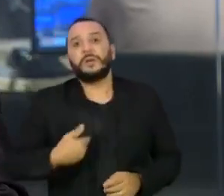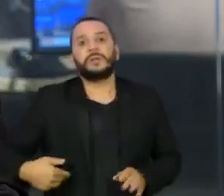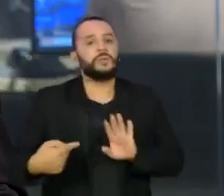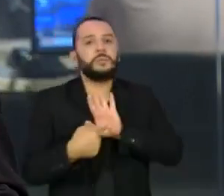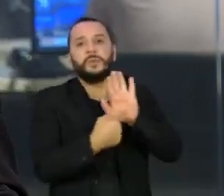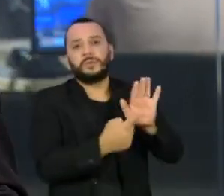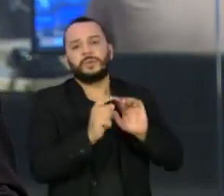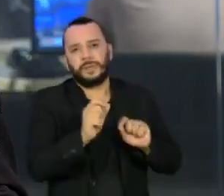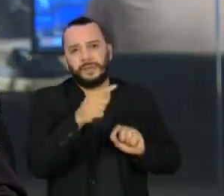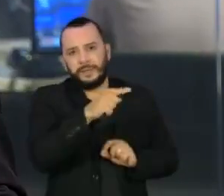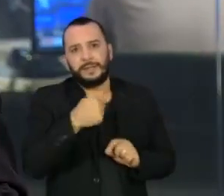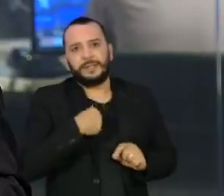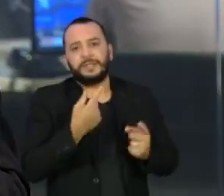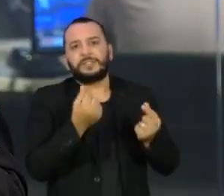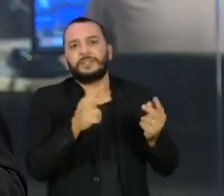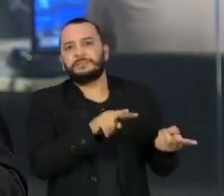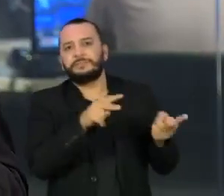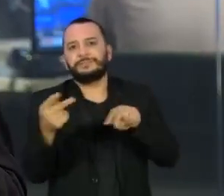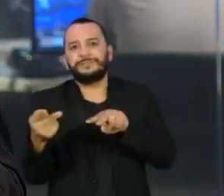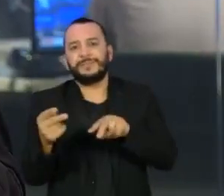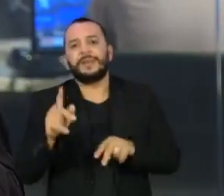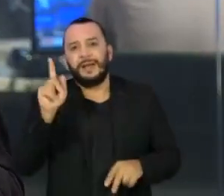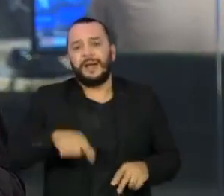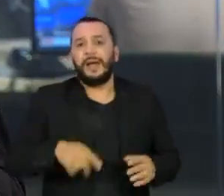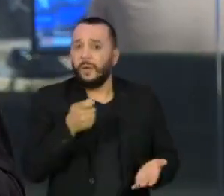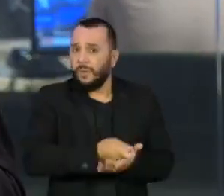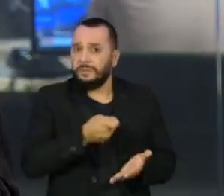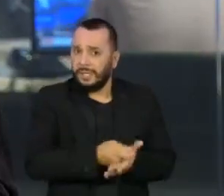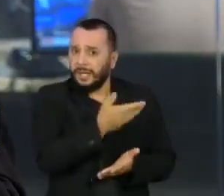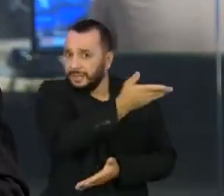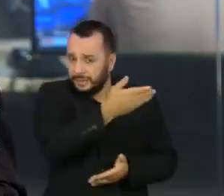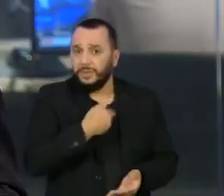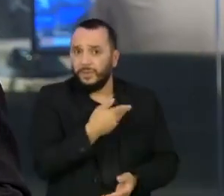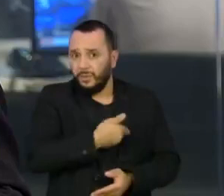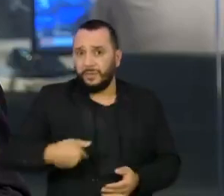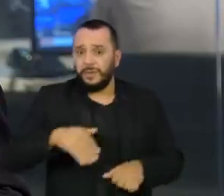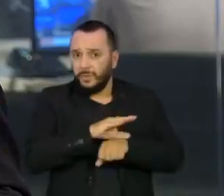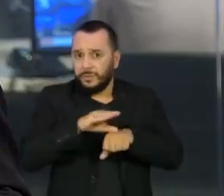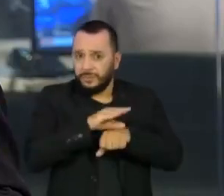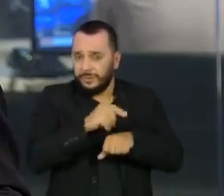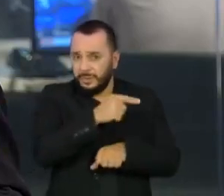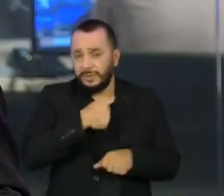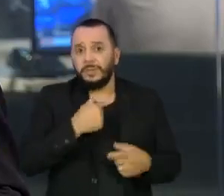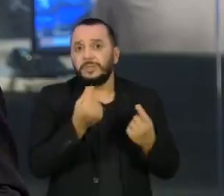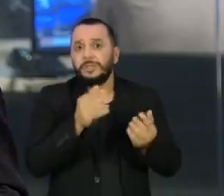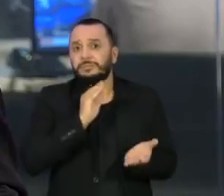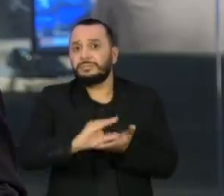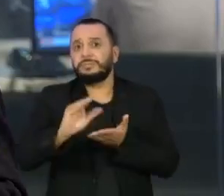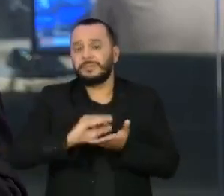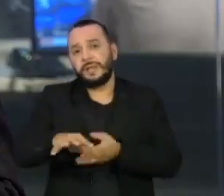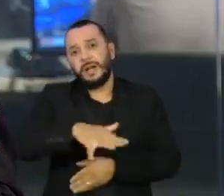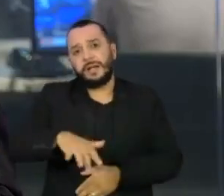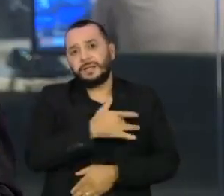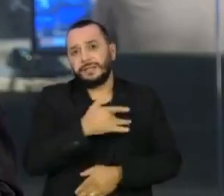apontaram as transferências como um dever constitucional e afirmaram ainda que a verba destinada à saúde